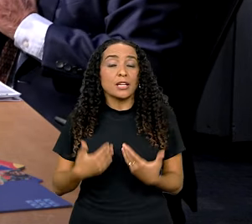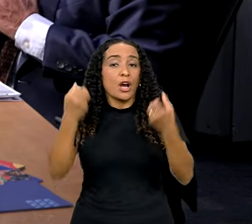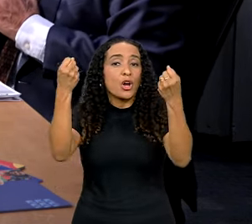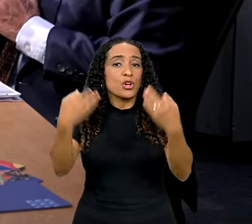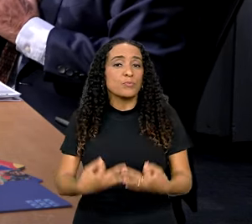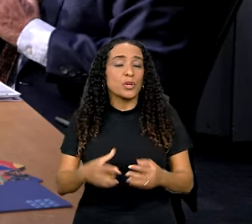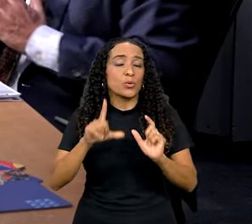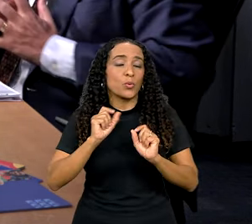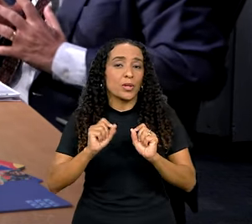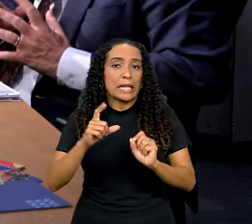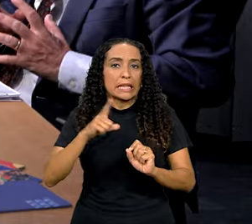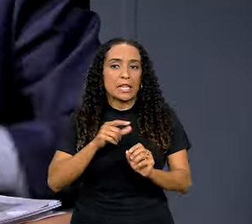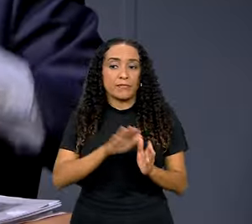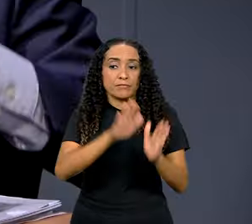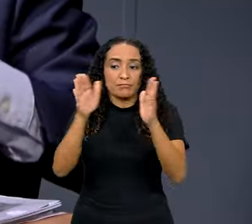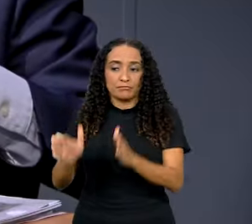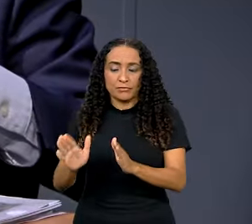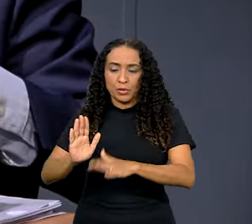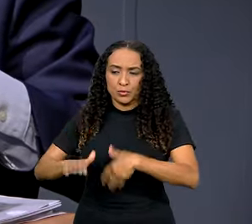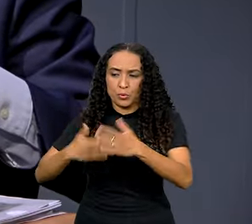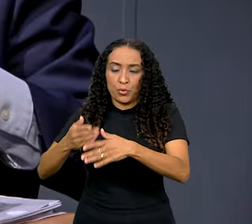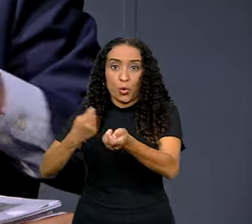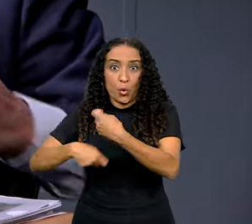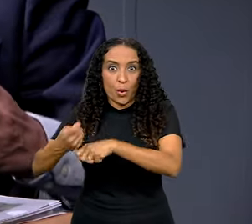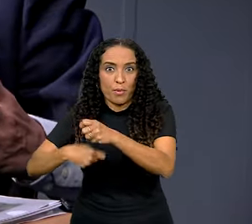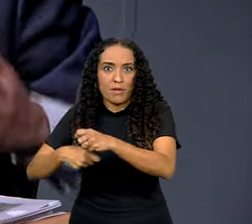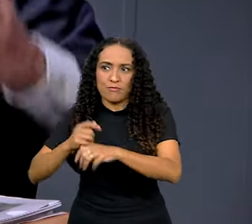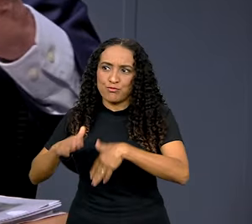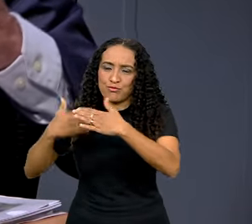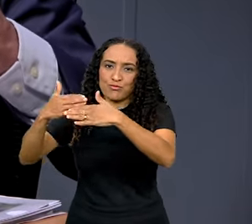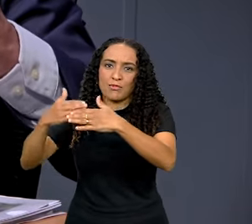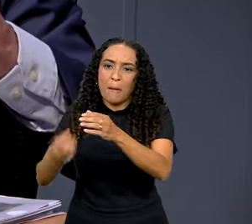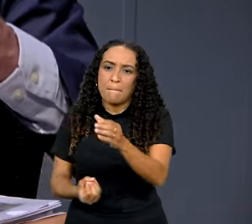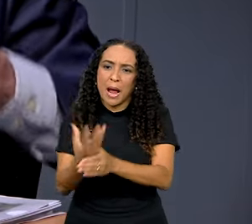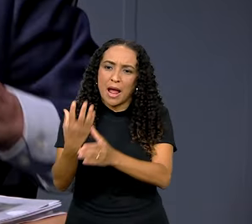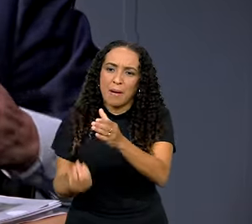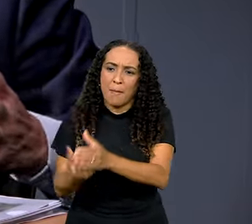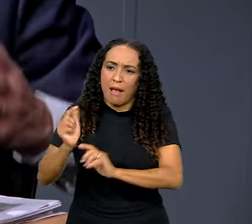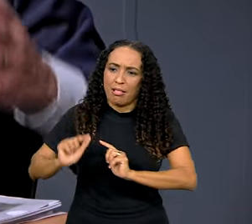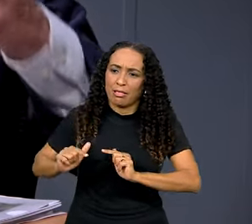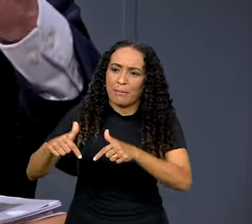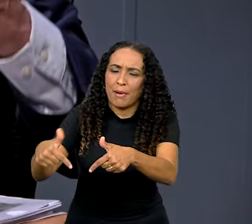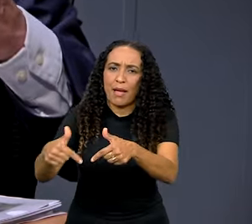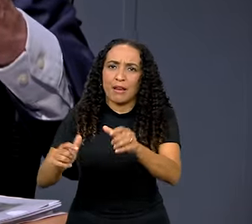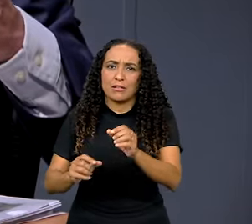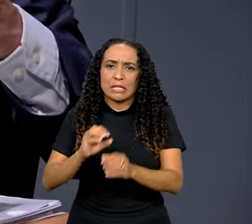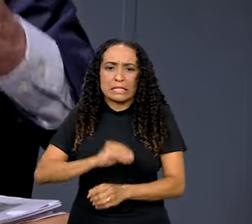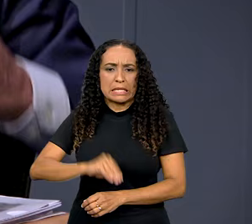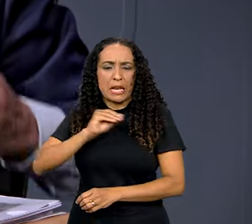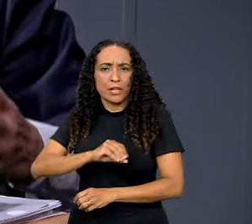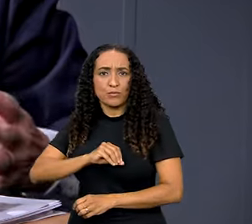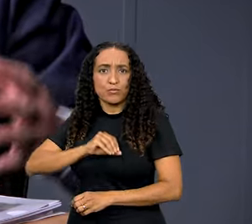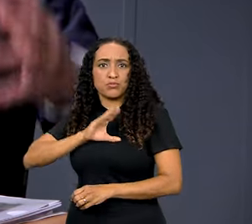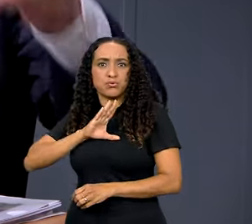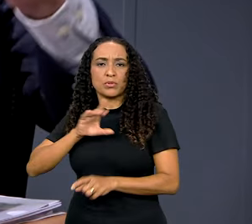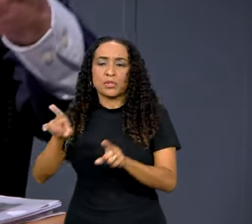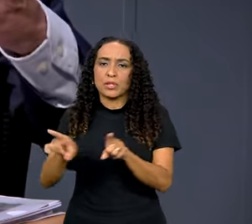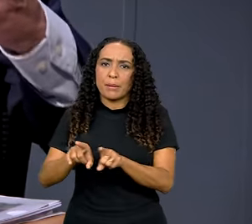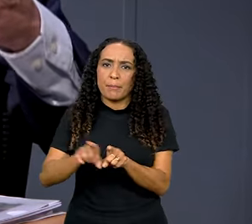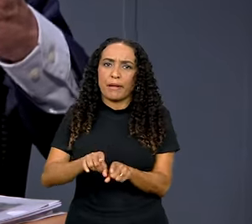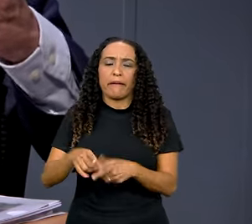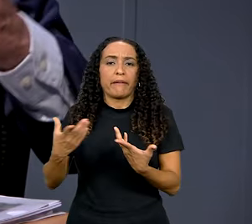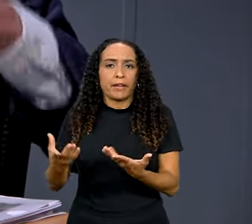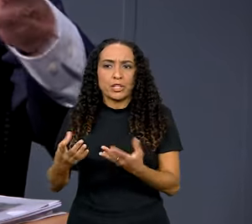digo que tivemos de um lado o crescimento da economia geração de emprego aumento do salário mínimo